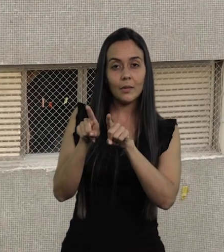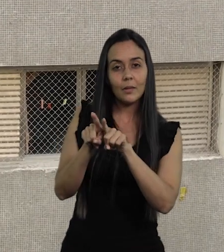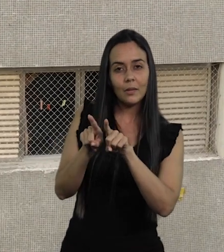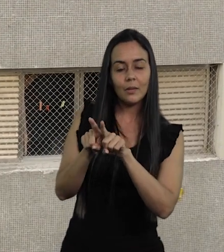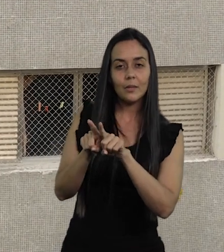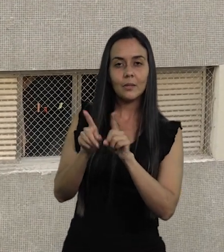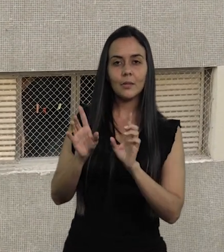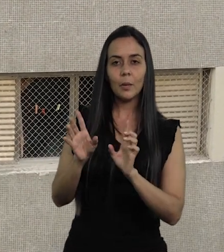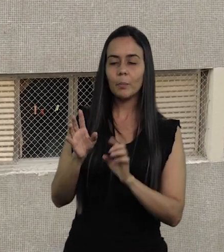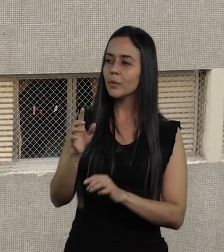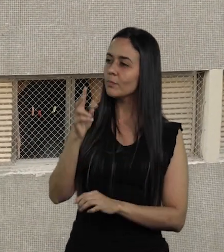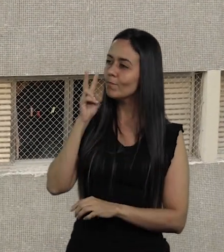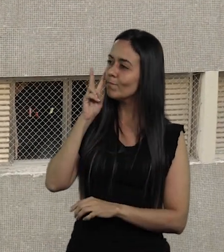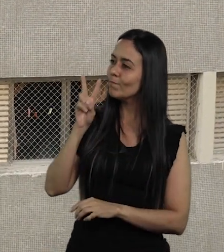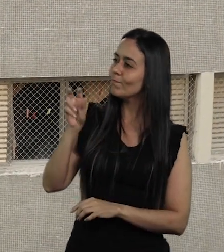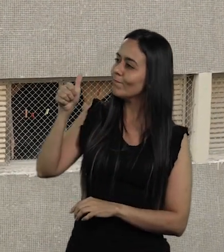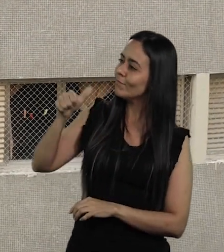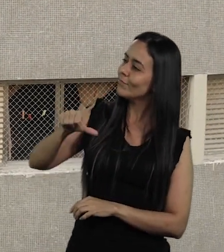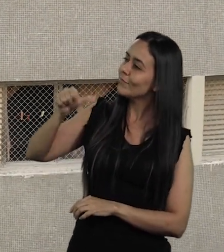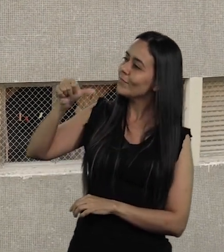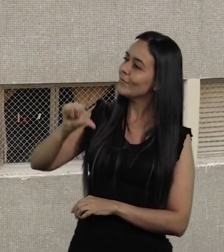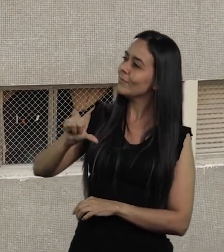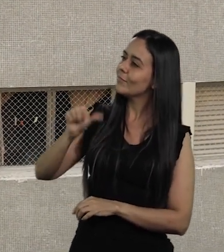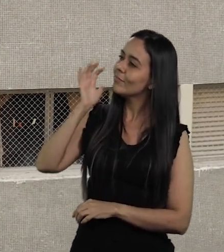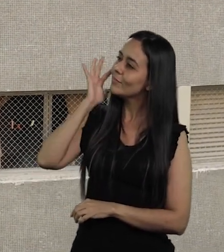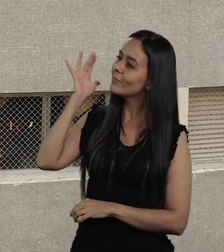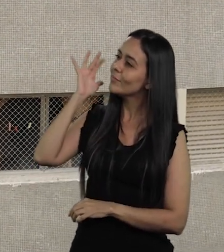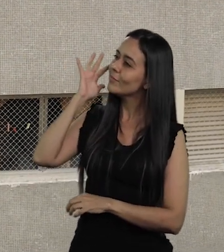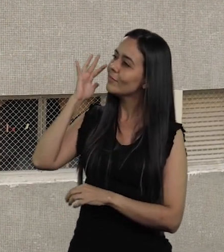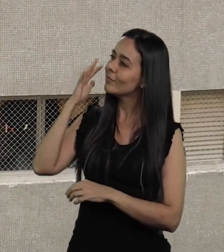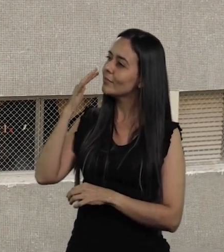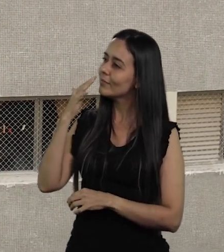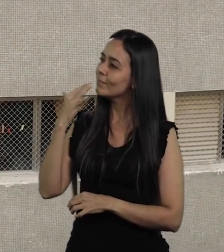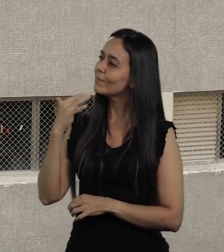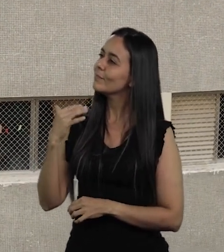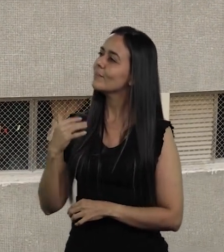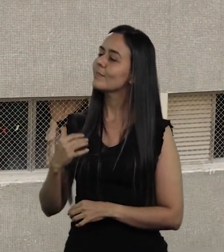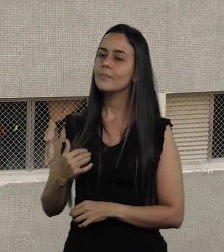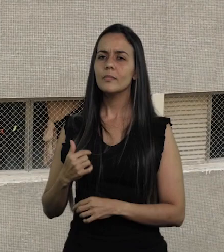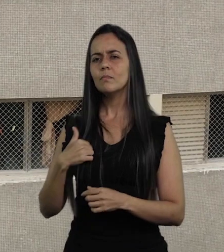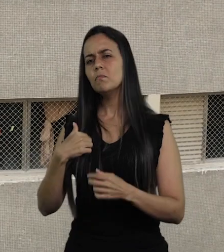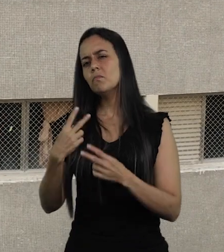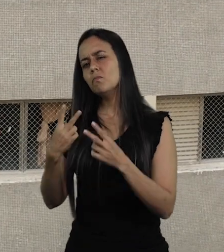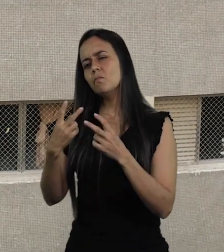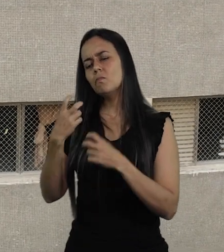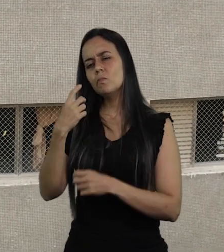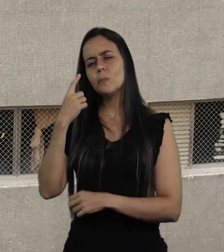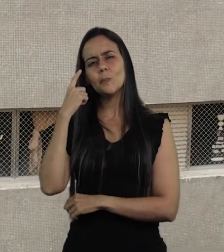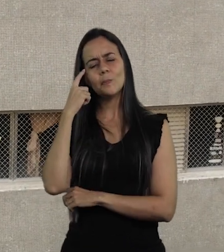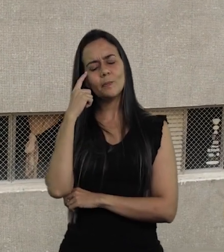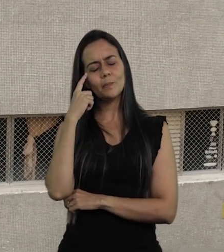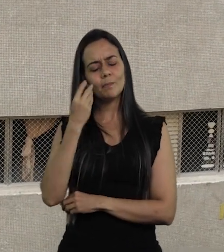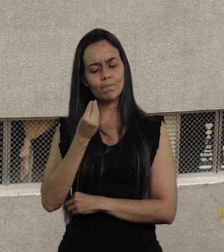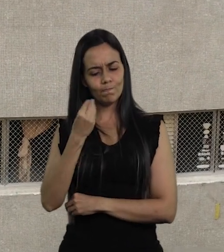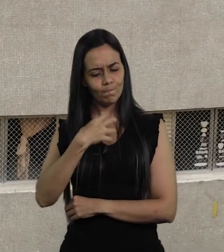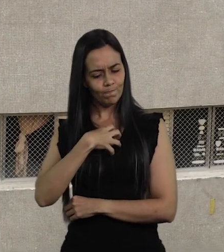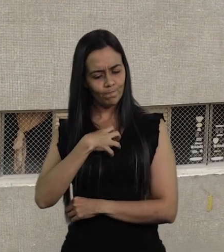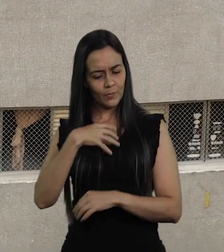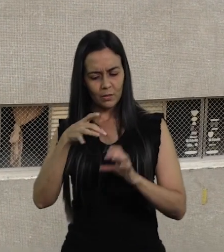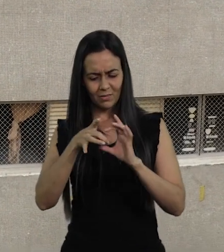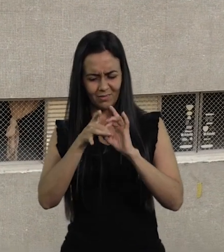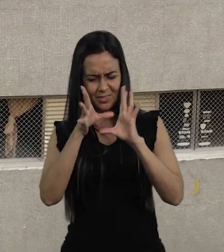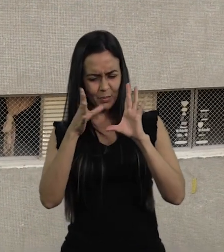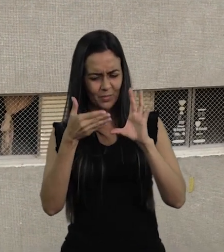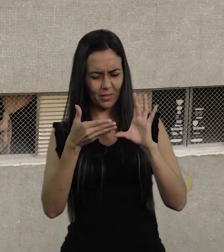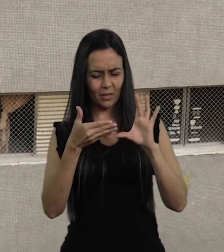você apreciar aquela obra de arte. E eu fiquei pensando, será que então essa nossa liberdade não